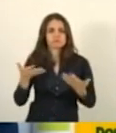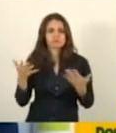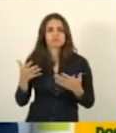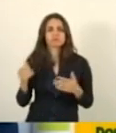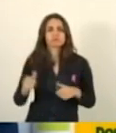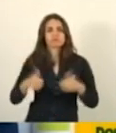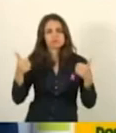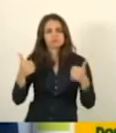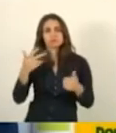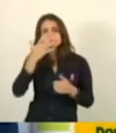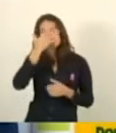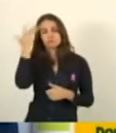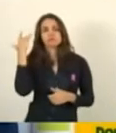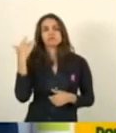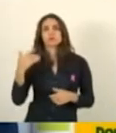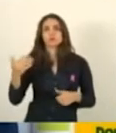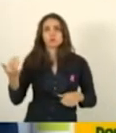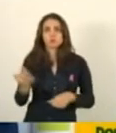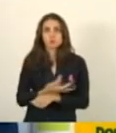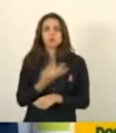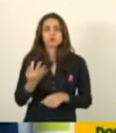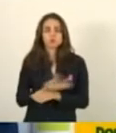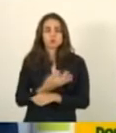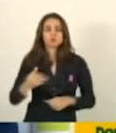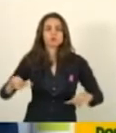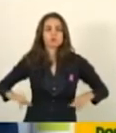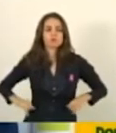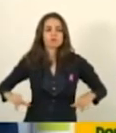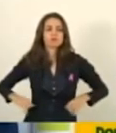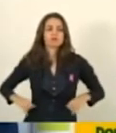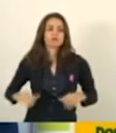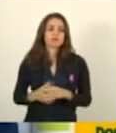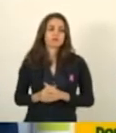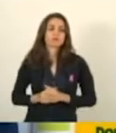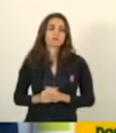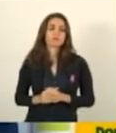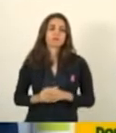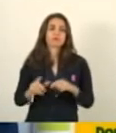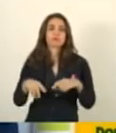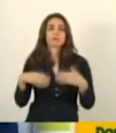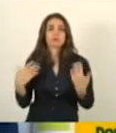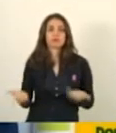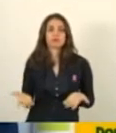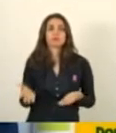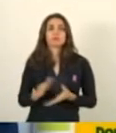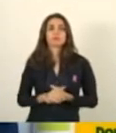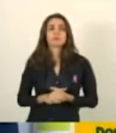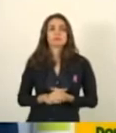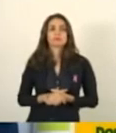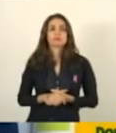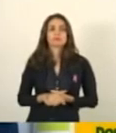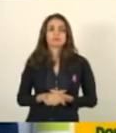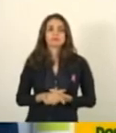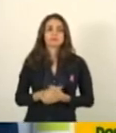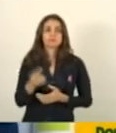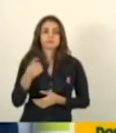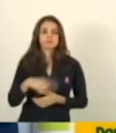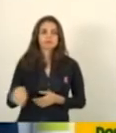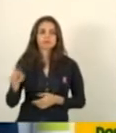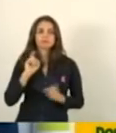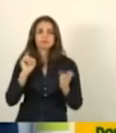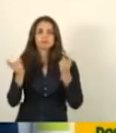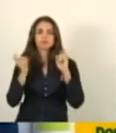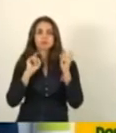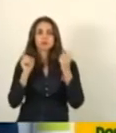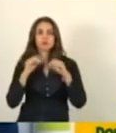está matando o cidadão brasileiro esse preço do combustível. Então nós fizemos também essa